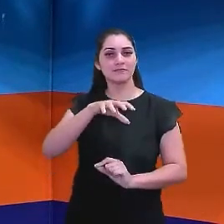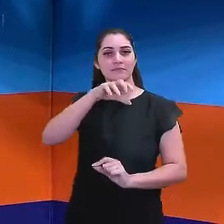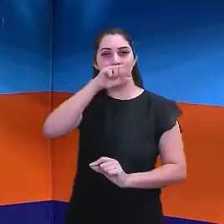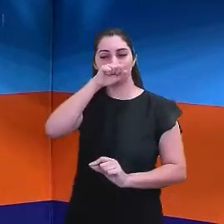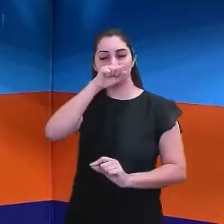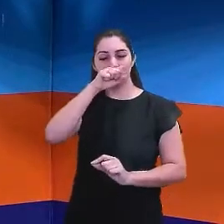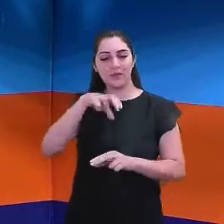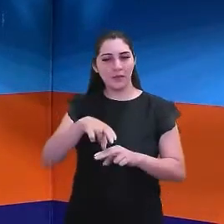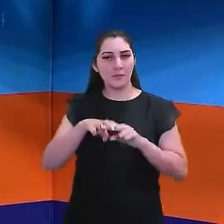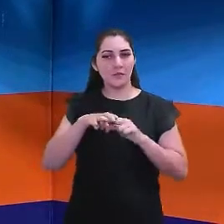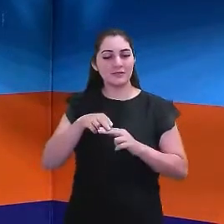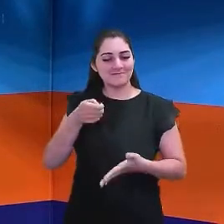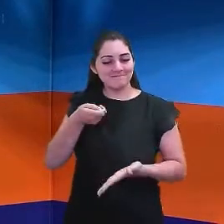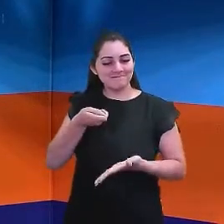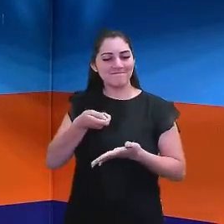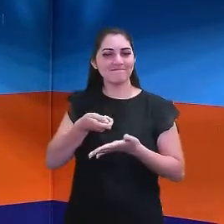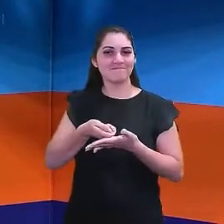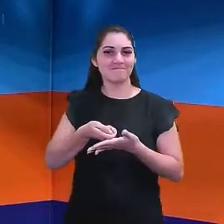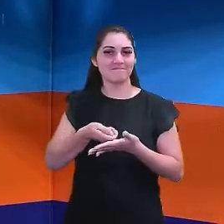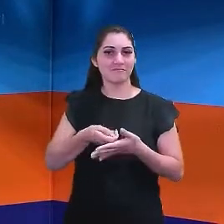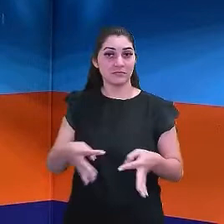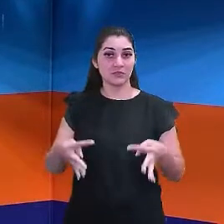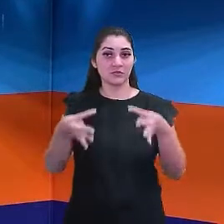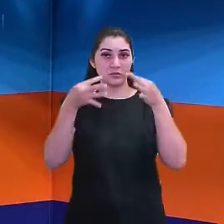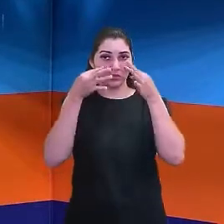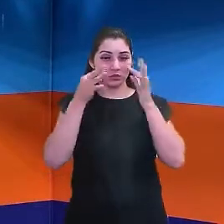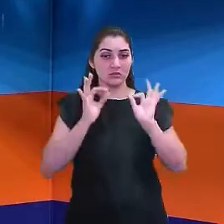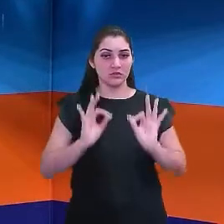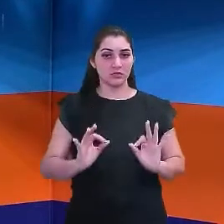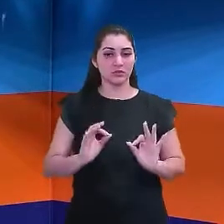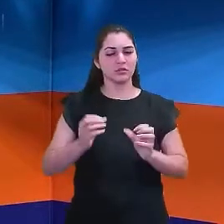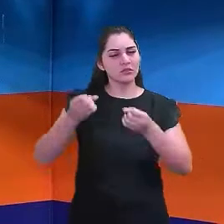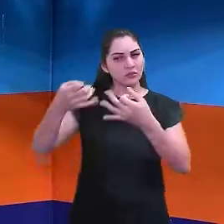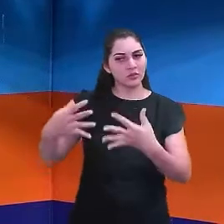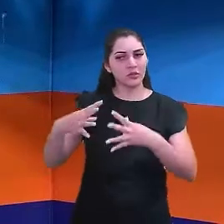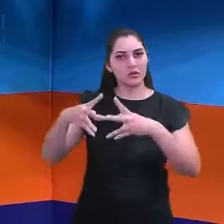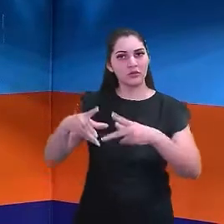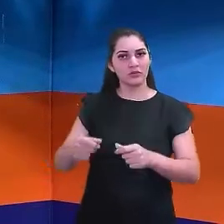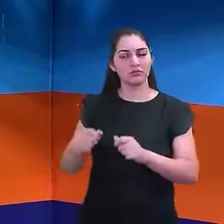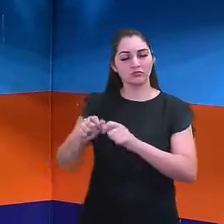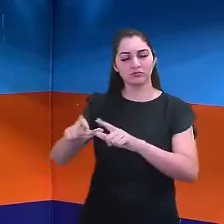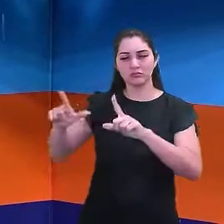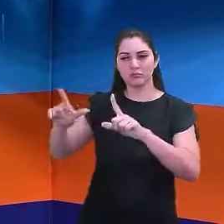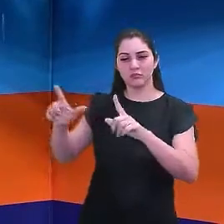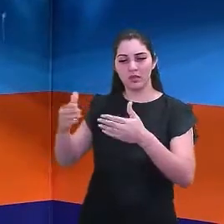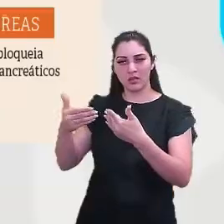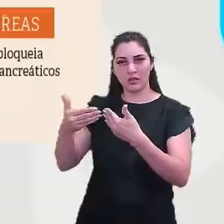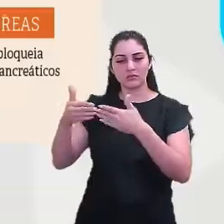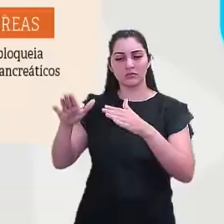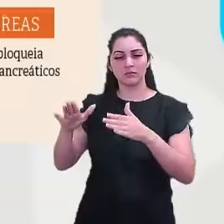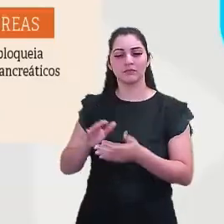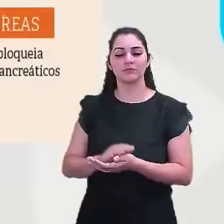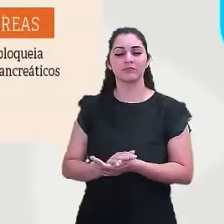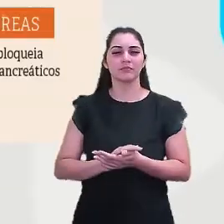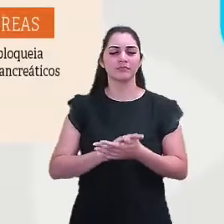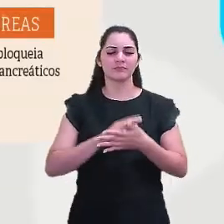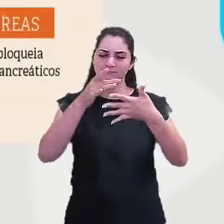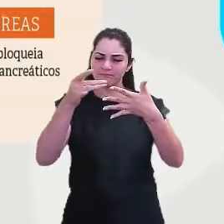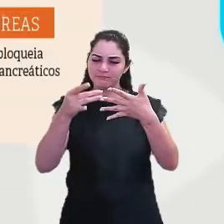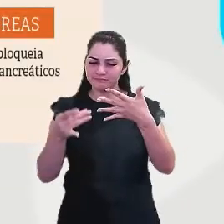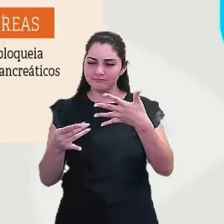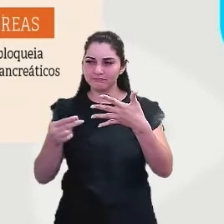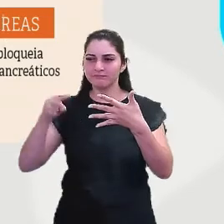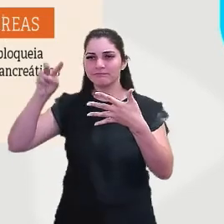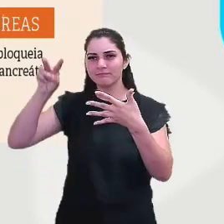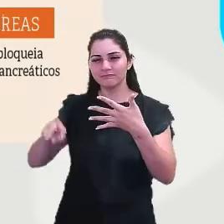muito marcante, salta aos olhos, chama muito a nossa atenção. Então, dito tudo isso, vou pedir para a produção abrir essa imagem, para que esse aluno se aproprie desse infográfico,